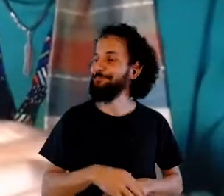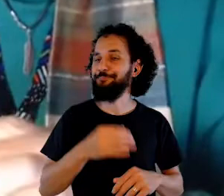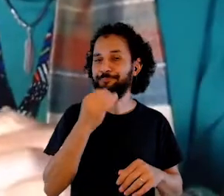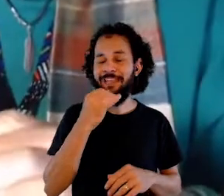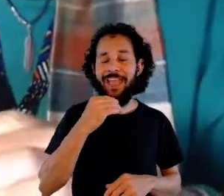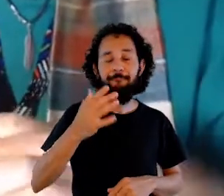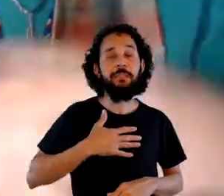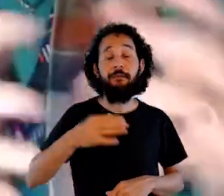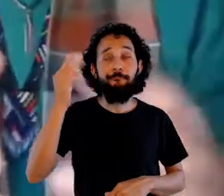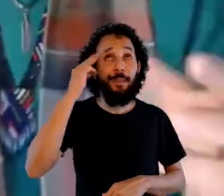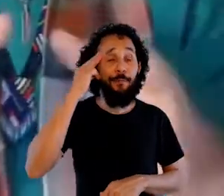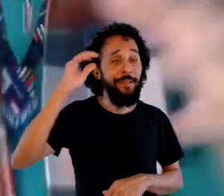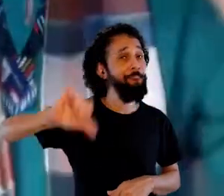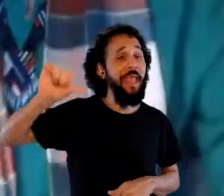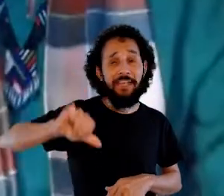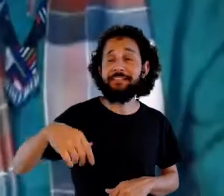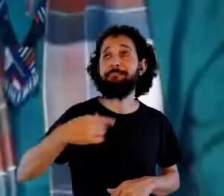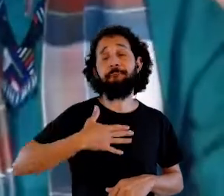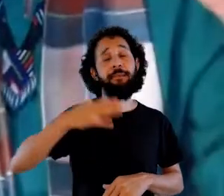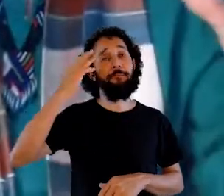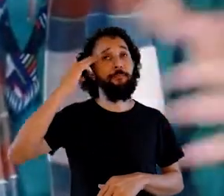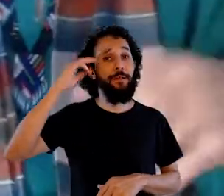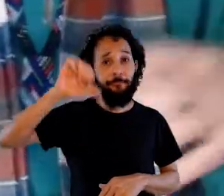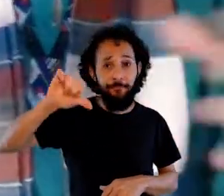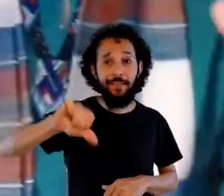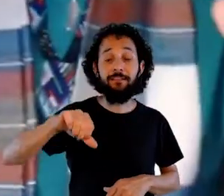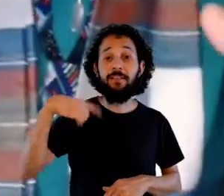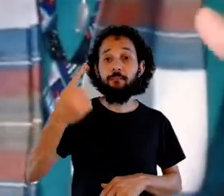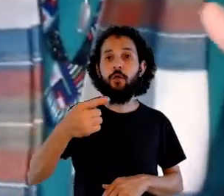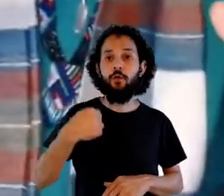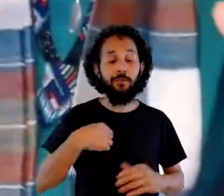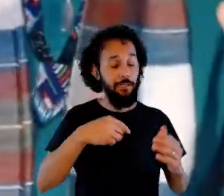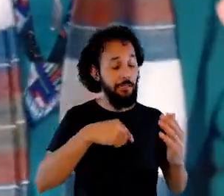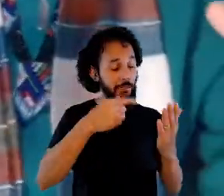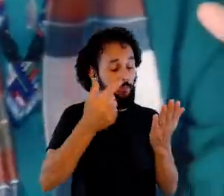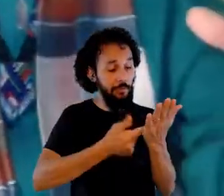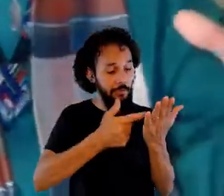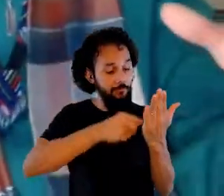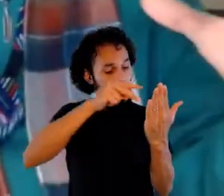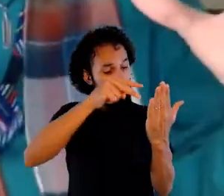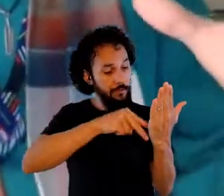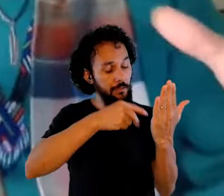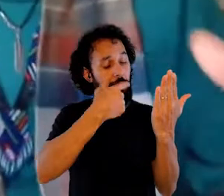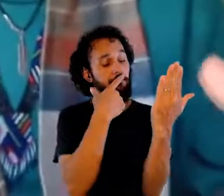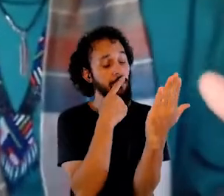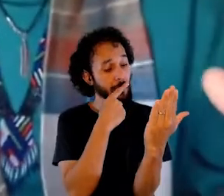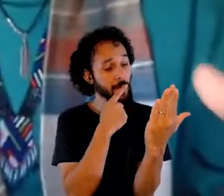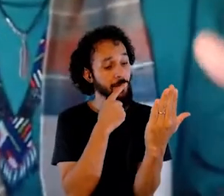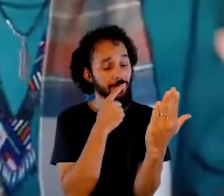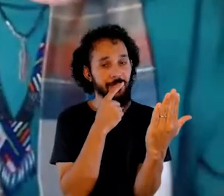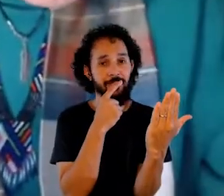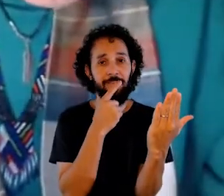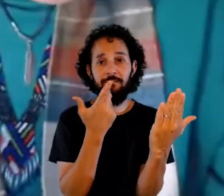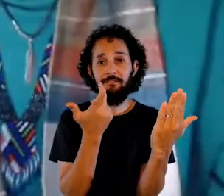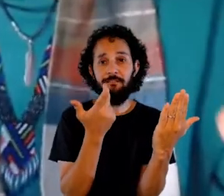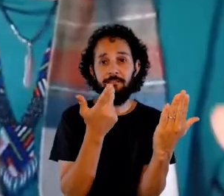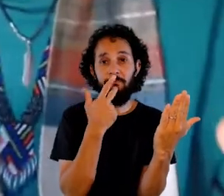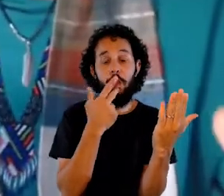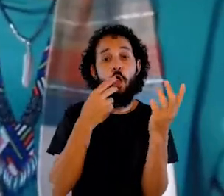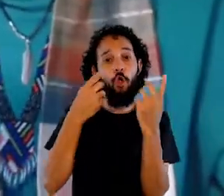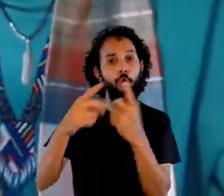péssima. Daí, de repente, ela lê um livro de autoajuda, e não quero dizer nada contra o livro de autoajuda, tem alguns que são